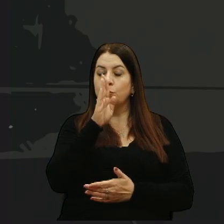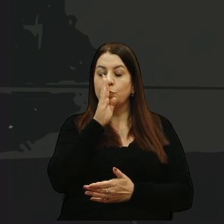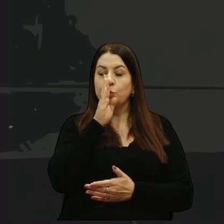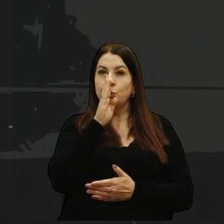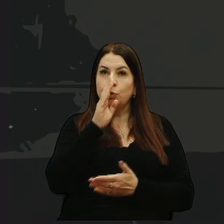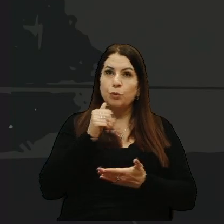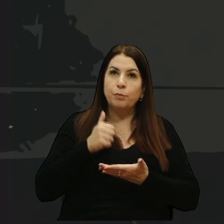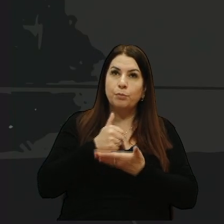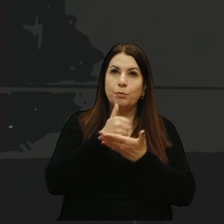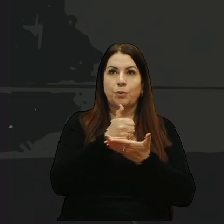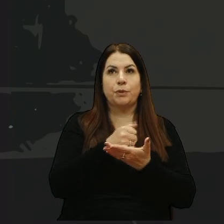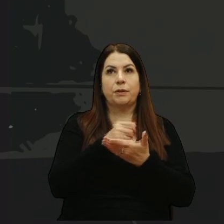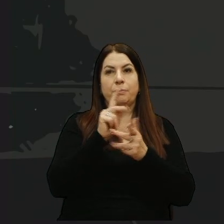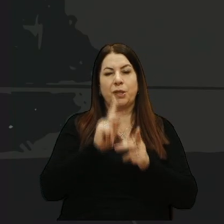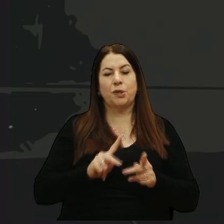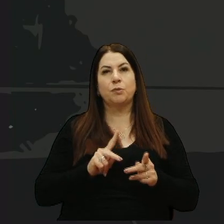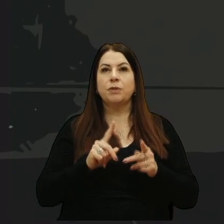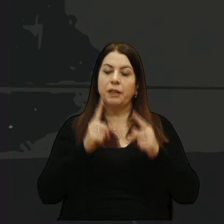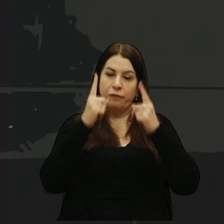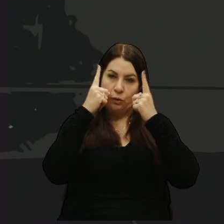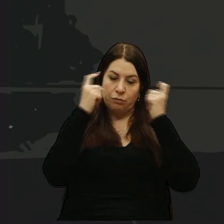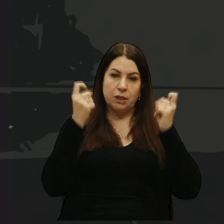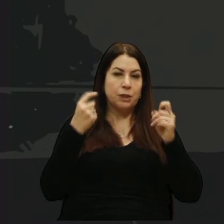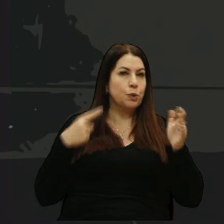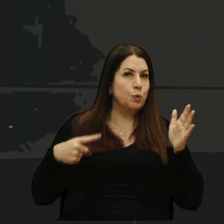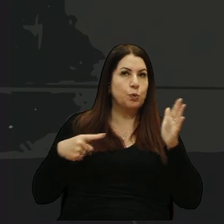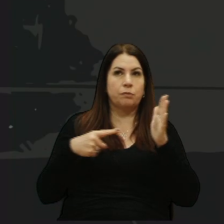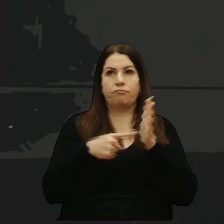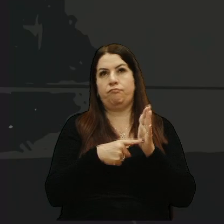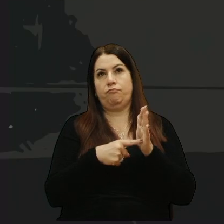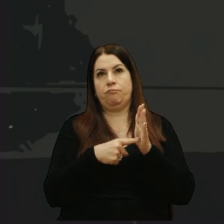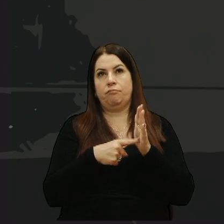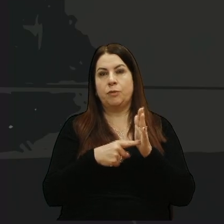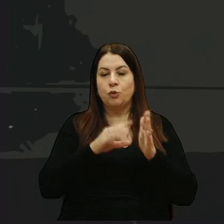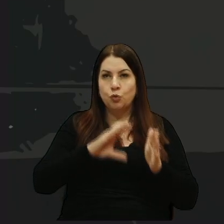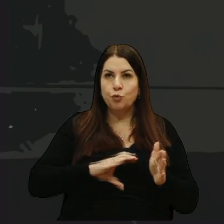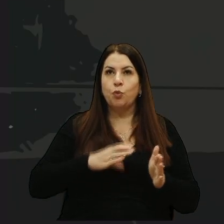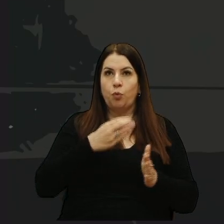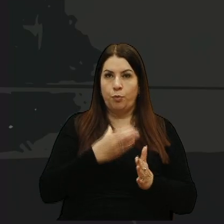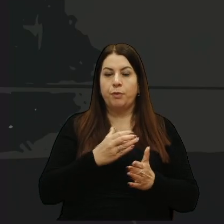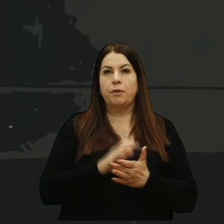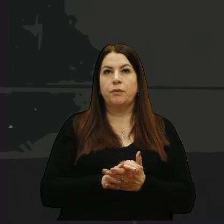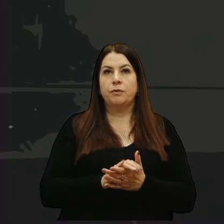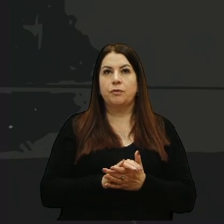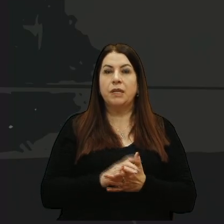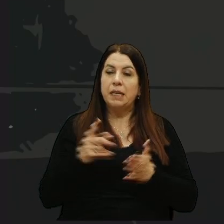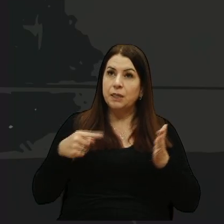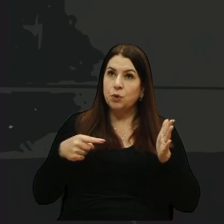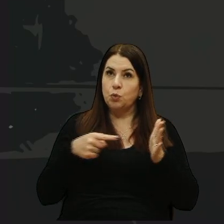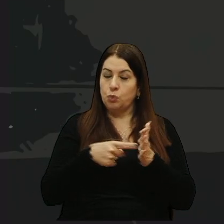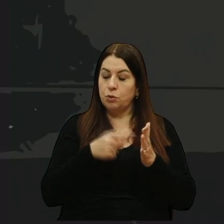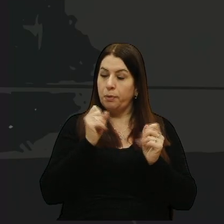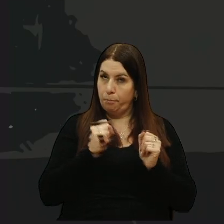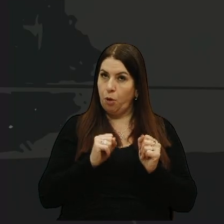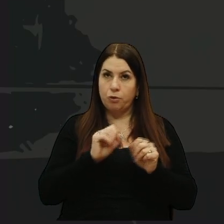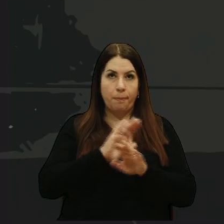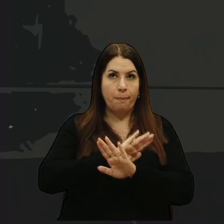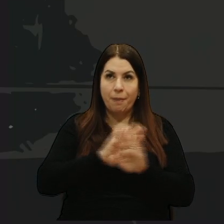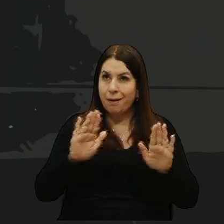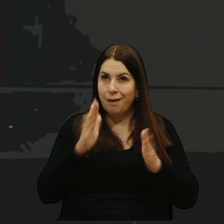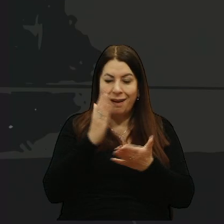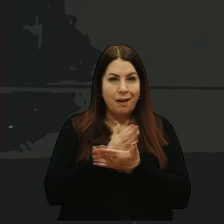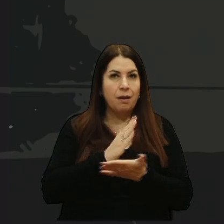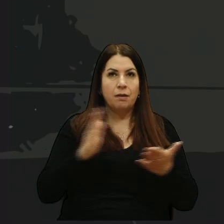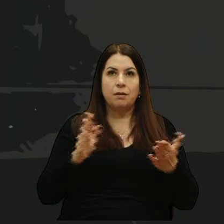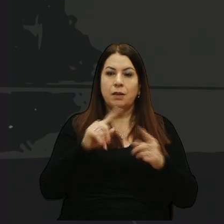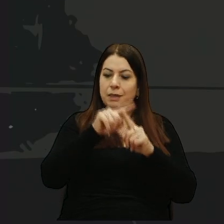do agressor. Denunciar é um ato de coragem. A denúncia pode interromper o ciclo